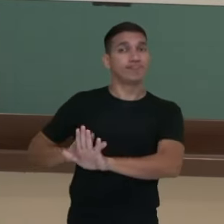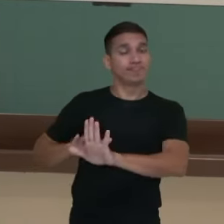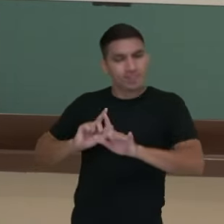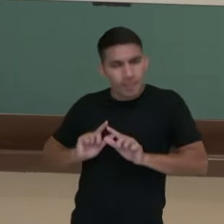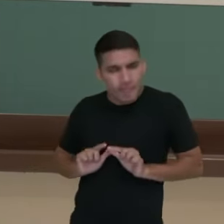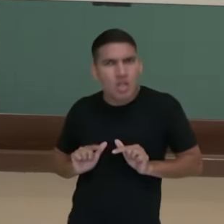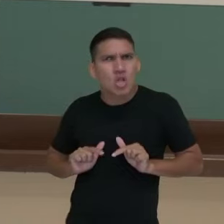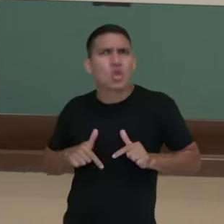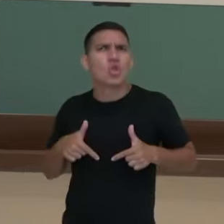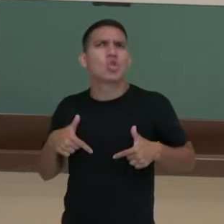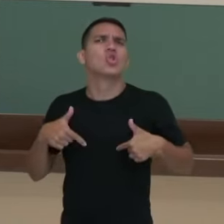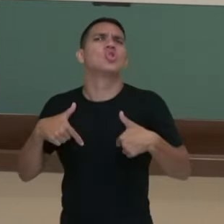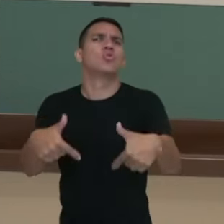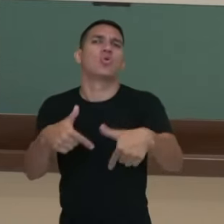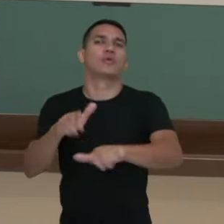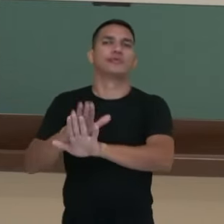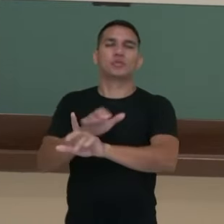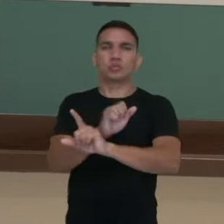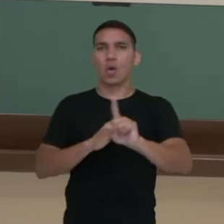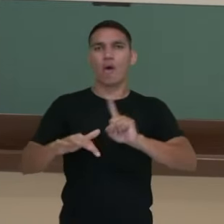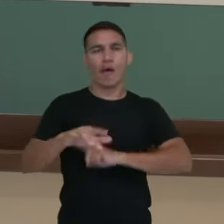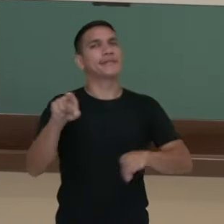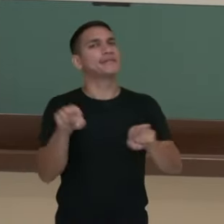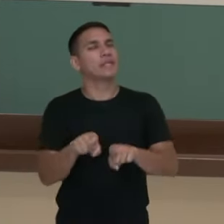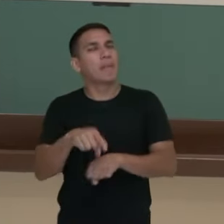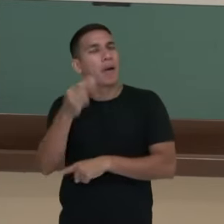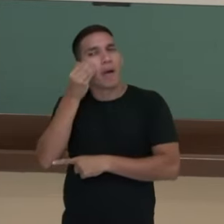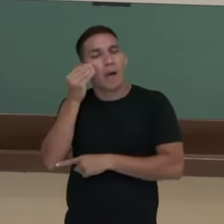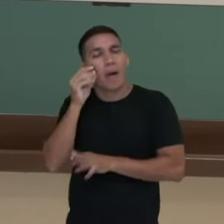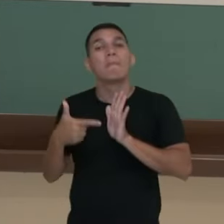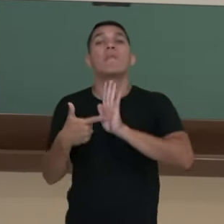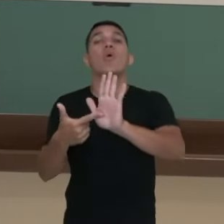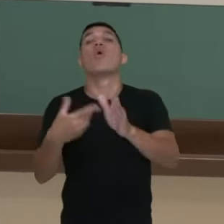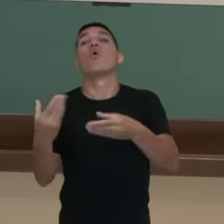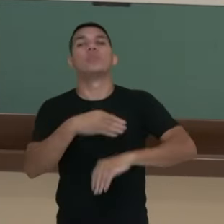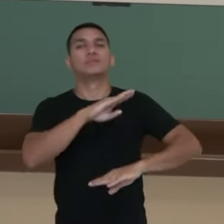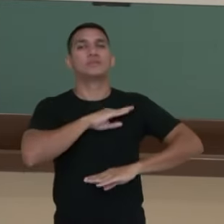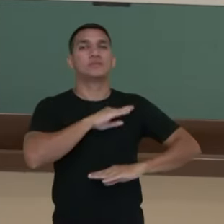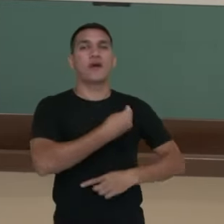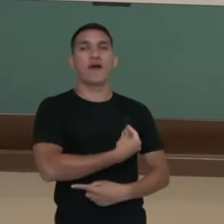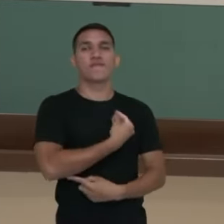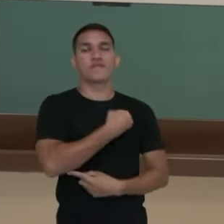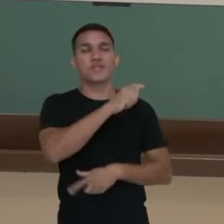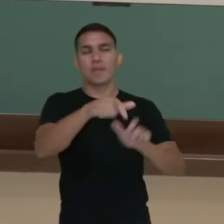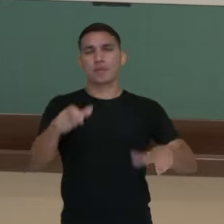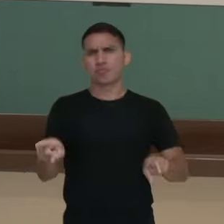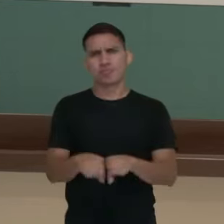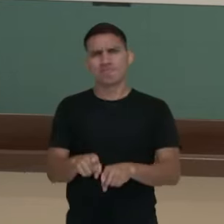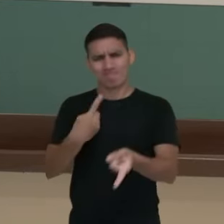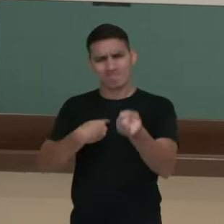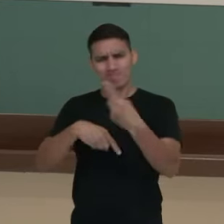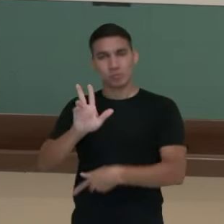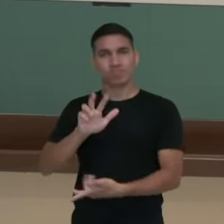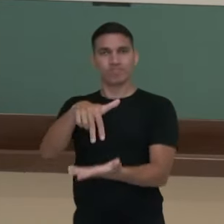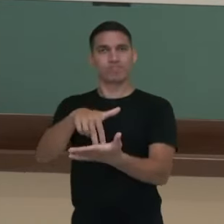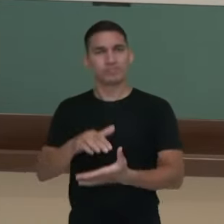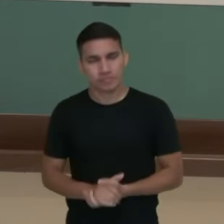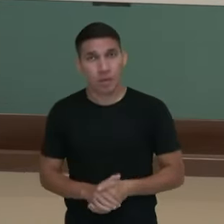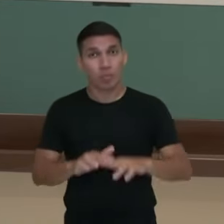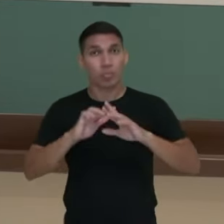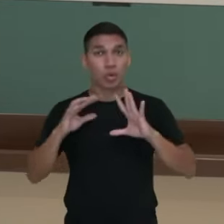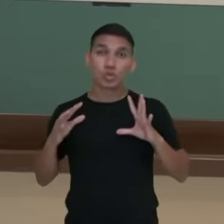objetivo de uma luta social, de mostrar a condição de vida daquelas pessoas e tentar superá-las, tá? Então, todos